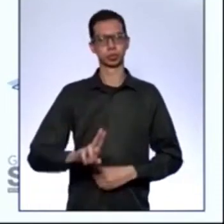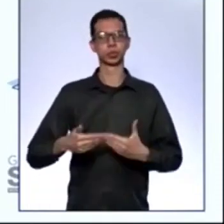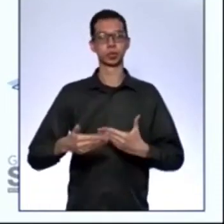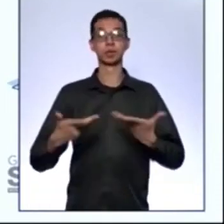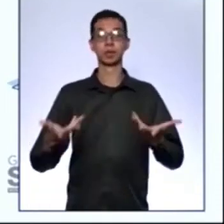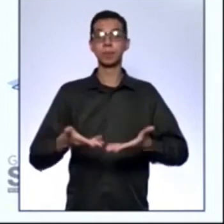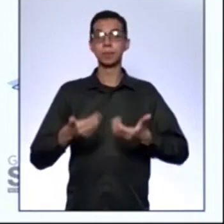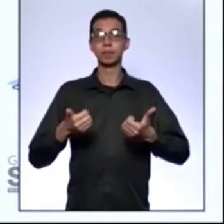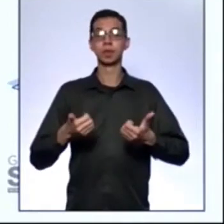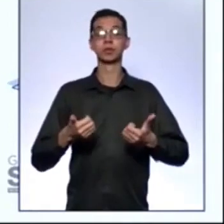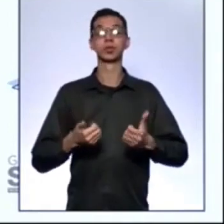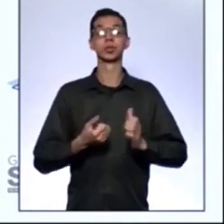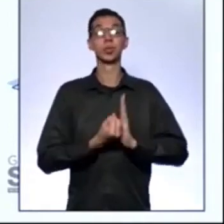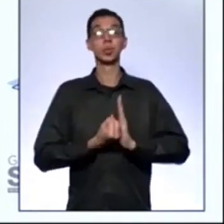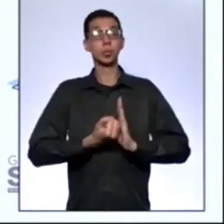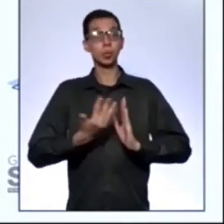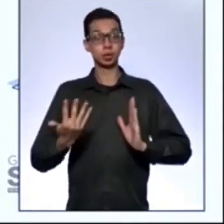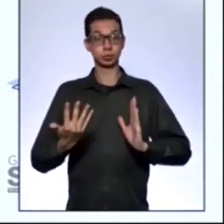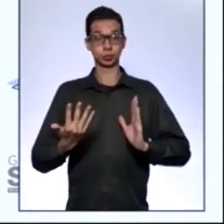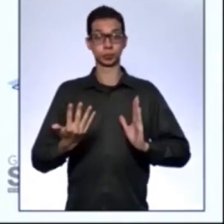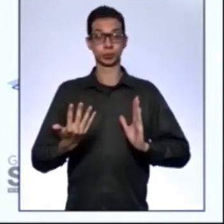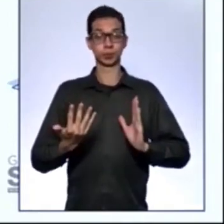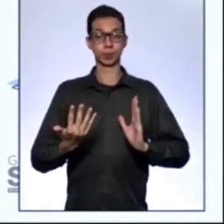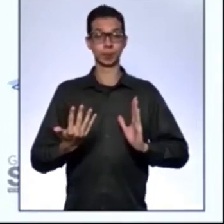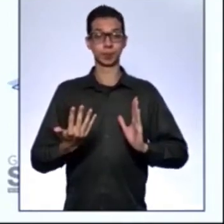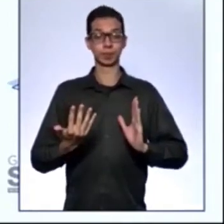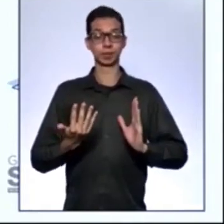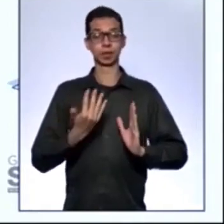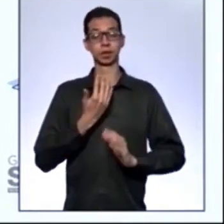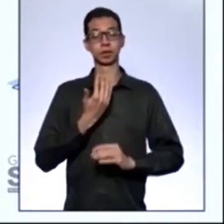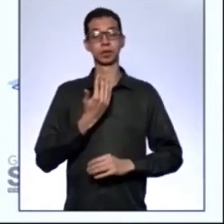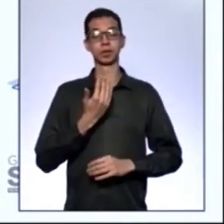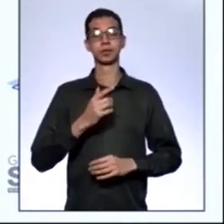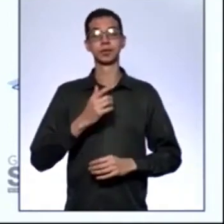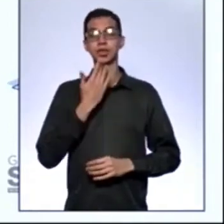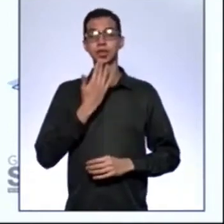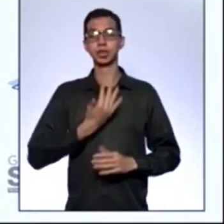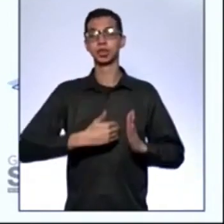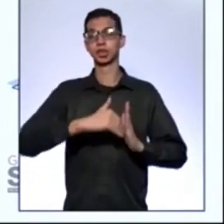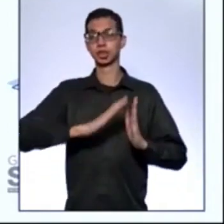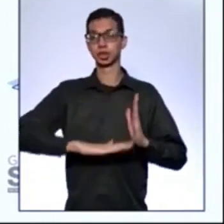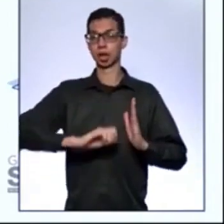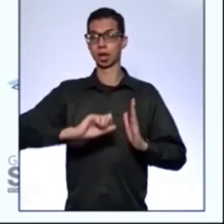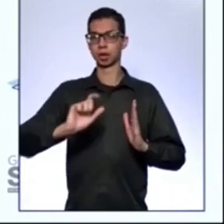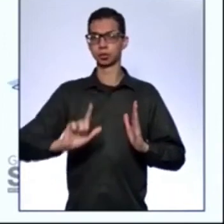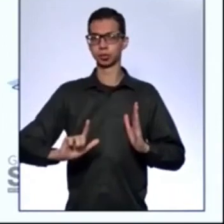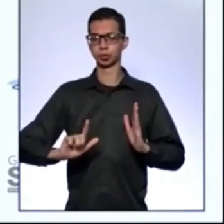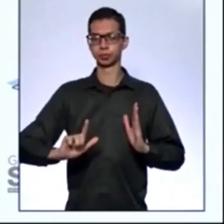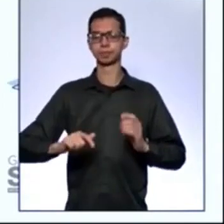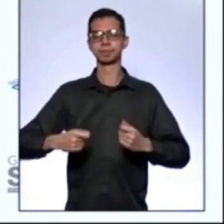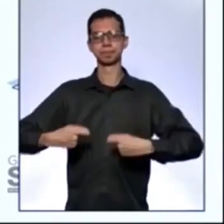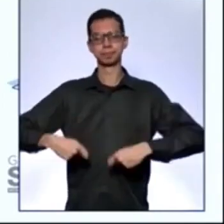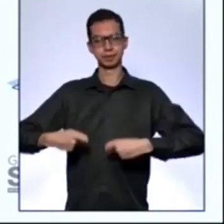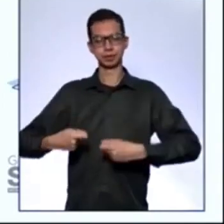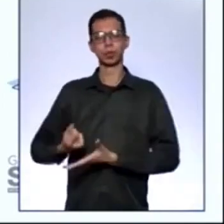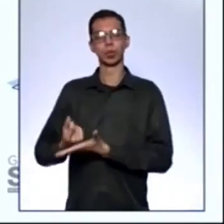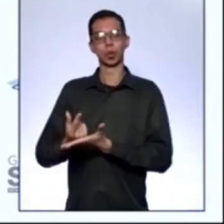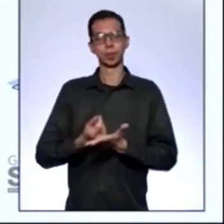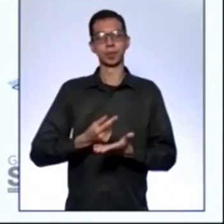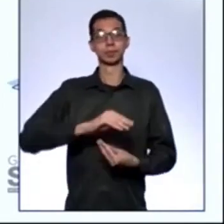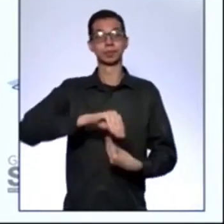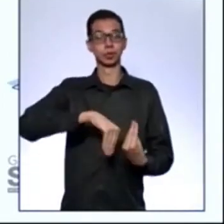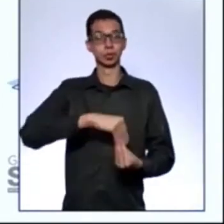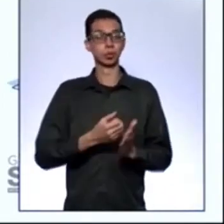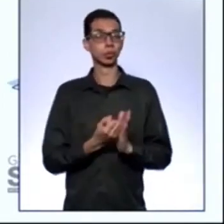Qual é a quantidade de tinta de tão azul que a oficina deverá adquirir para compor essa